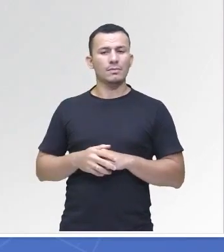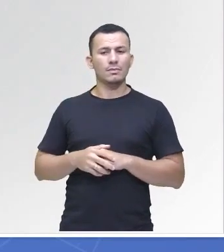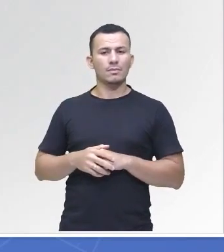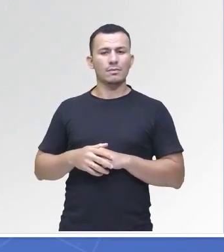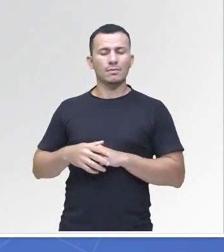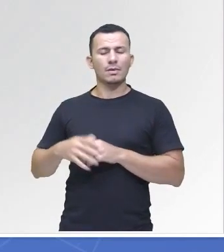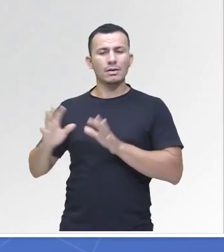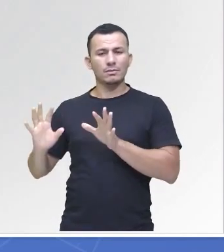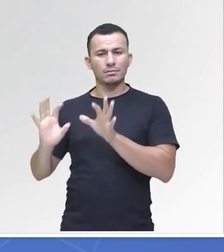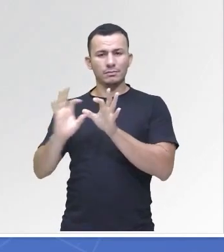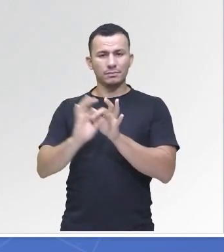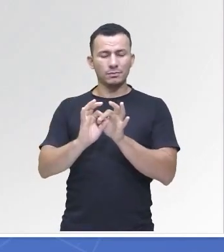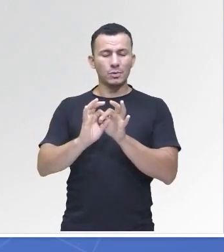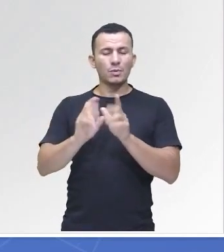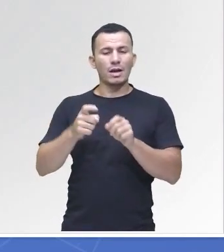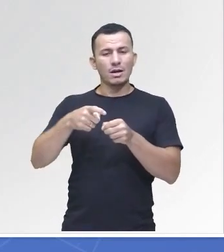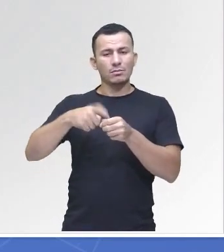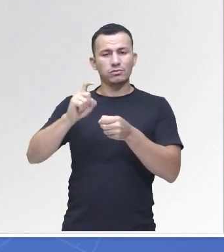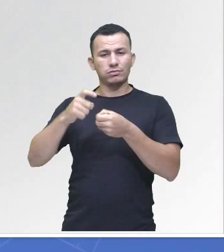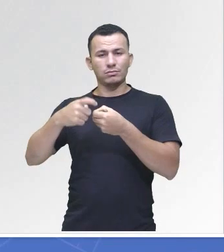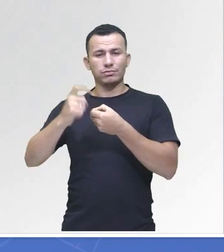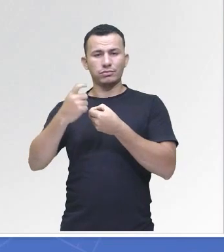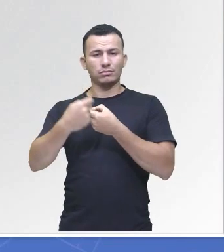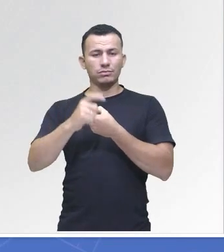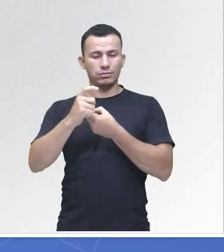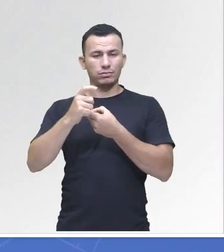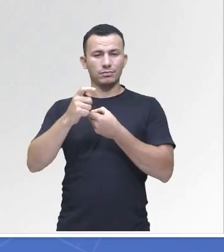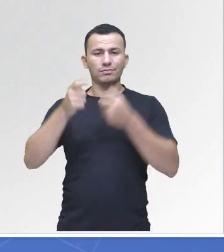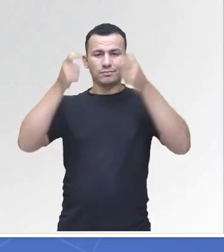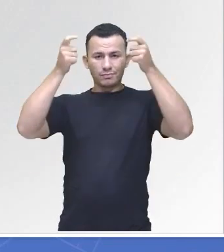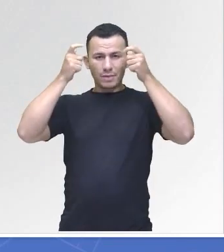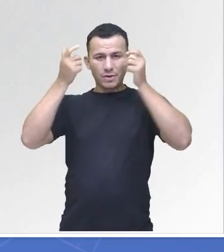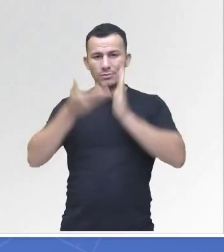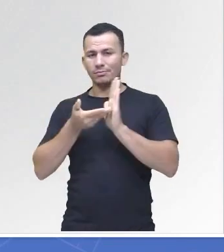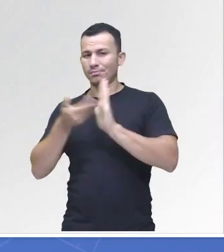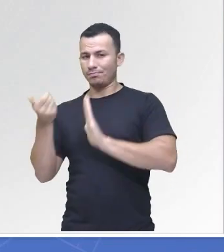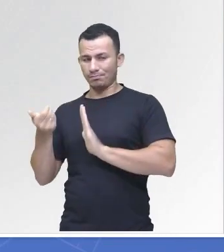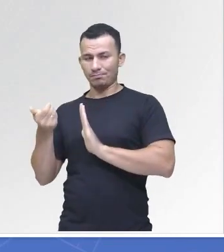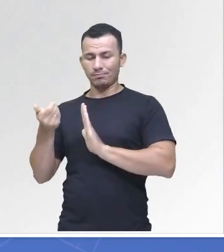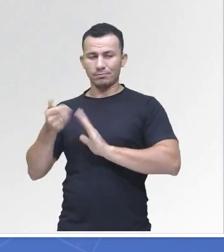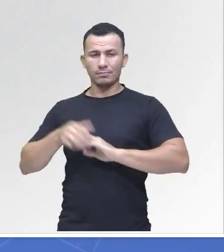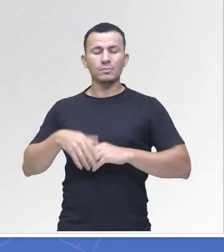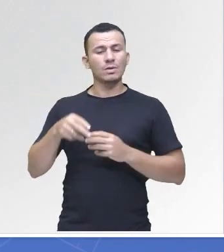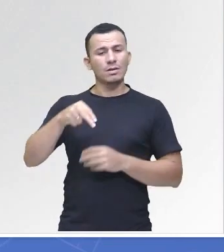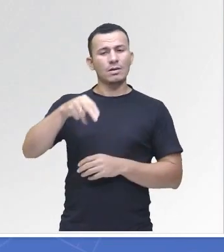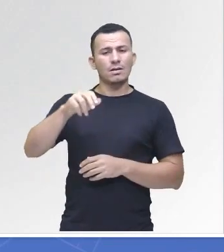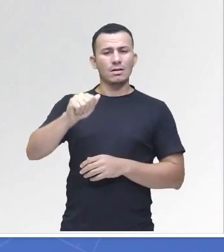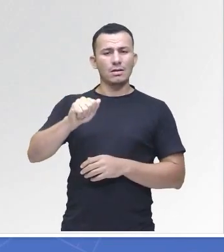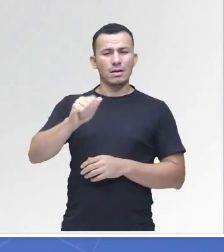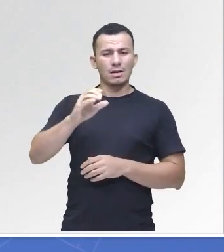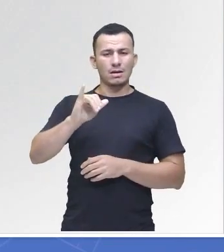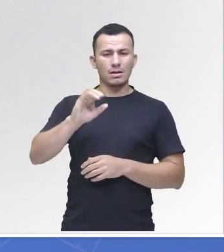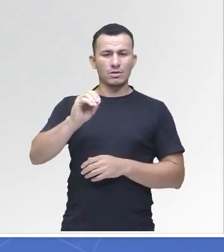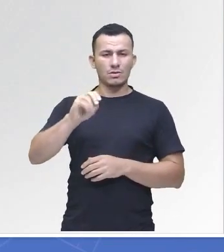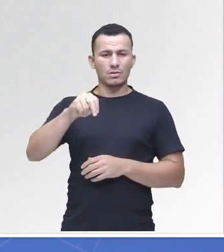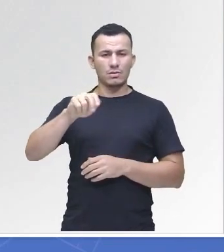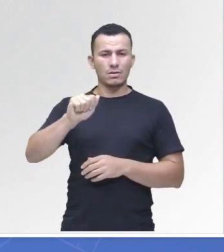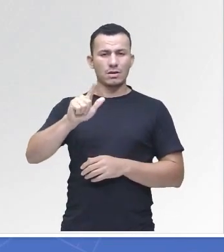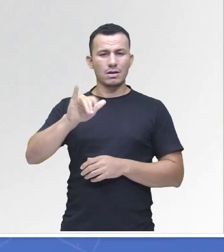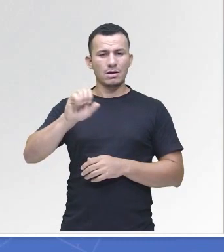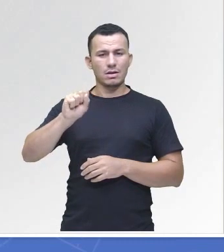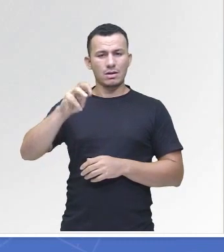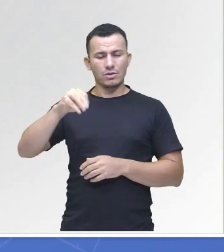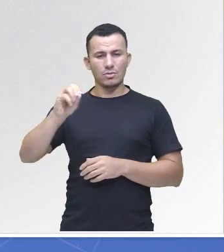à desagregação do Império Turco. Então, o nacionalismo ele vai estar dentro, né, do acirramento